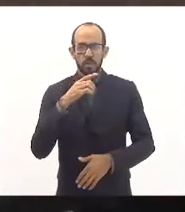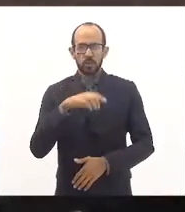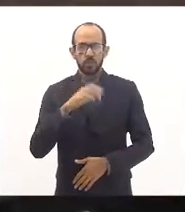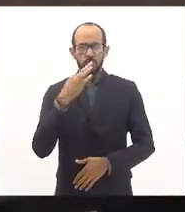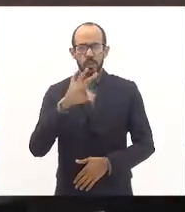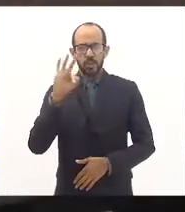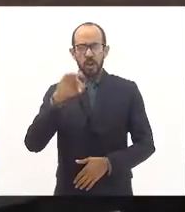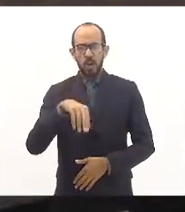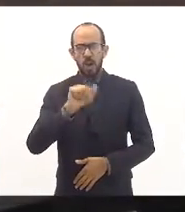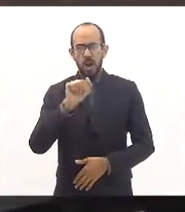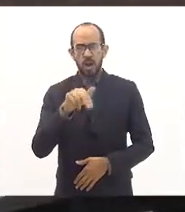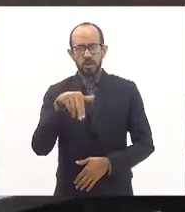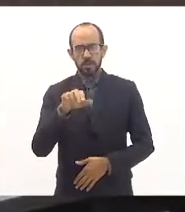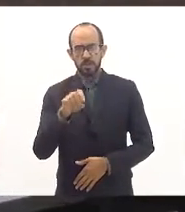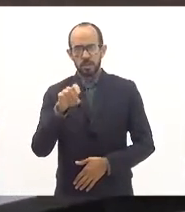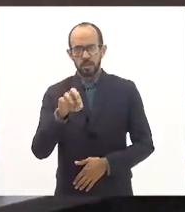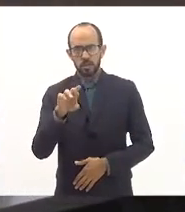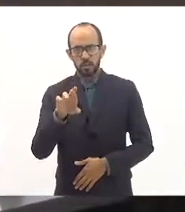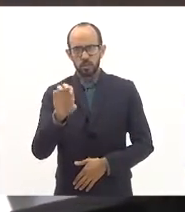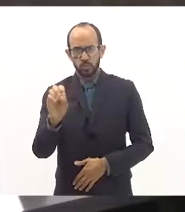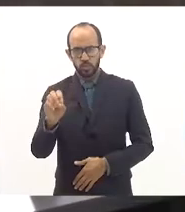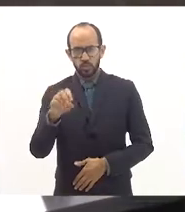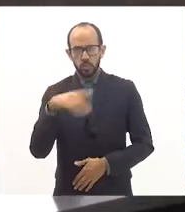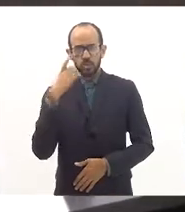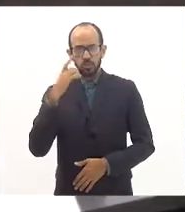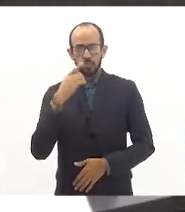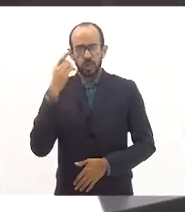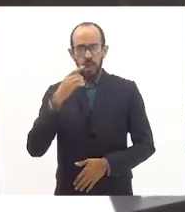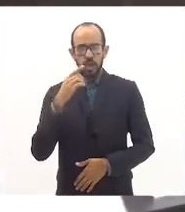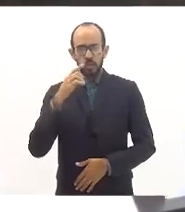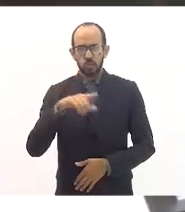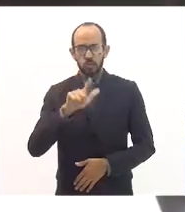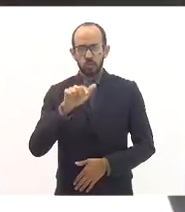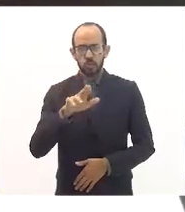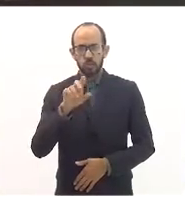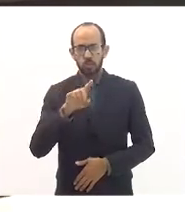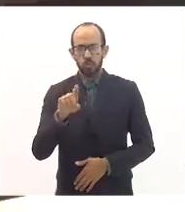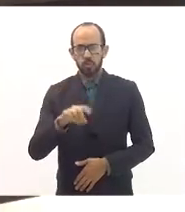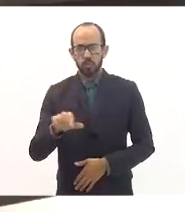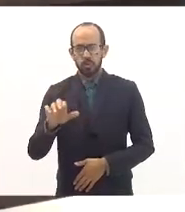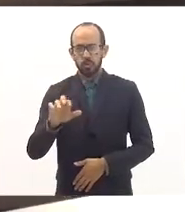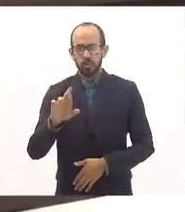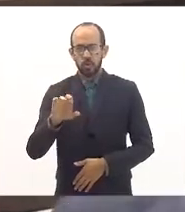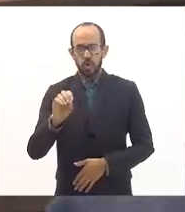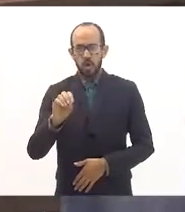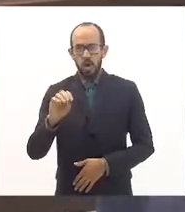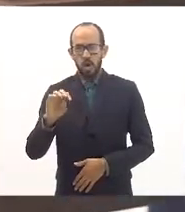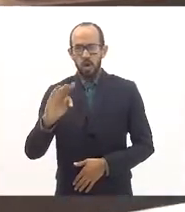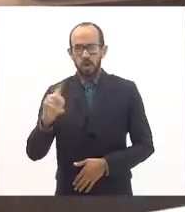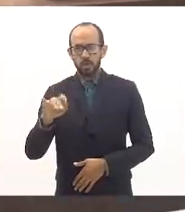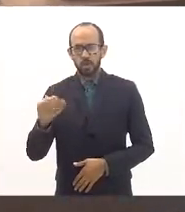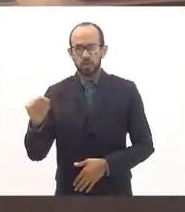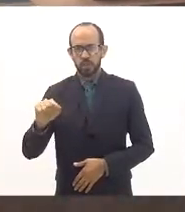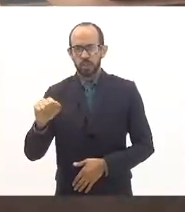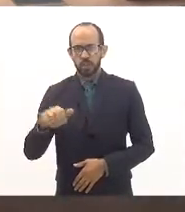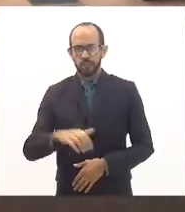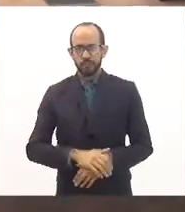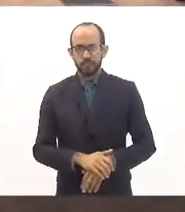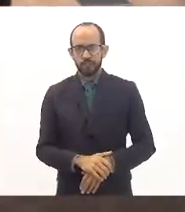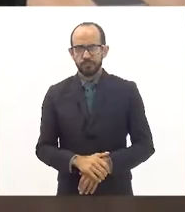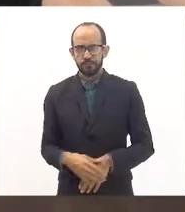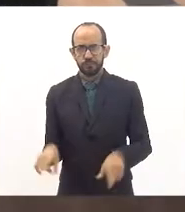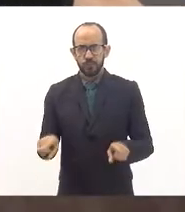Alessandro Molon, ao deputado estadual Luiz Paulo Correia da Rocha. Quero fazer uma